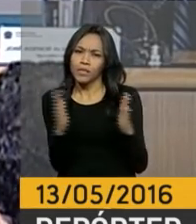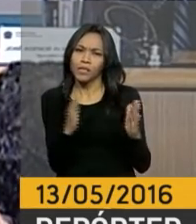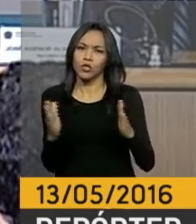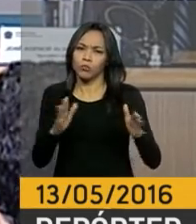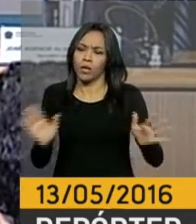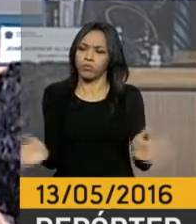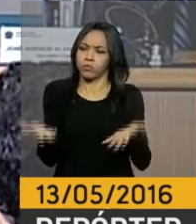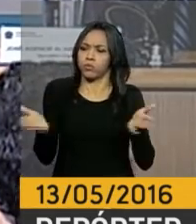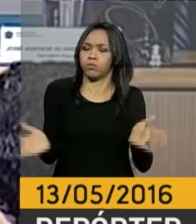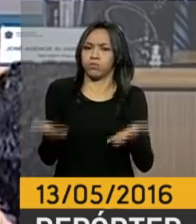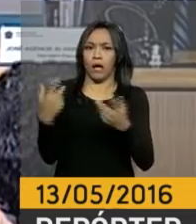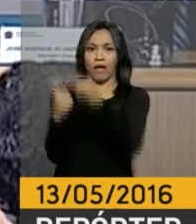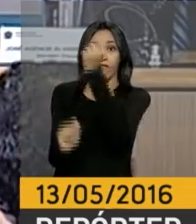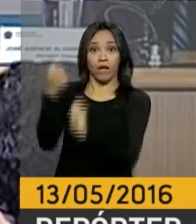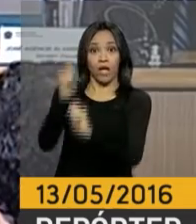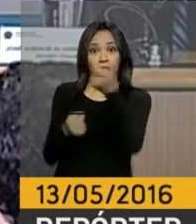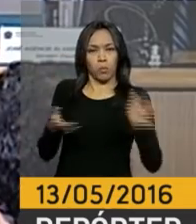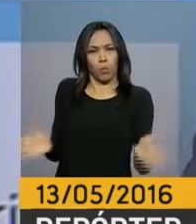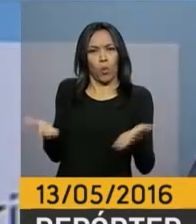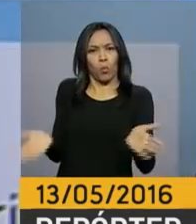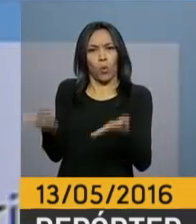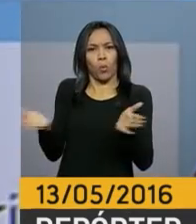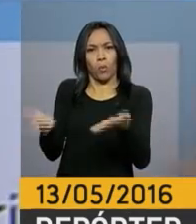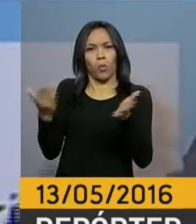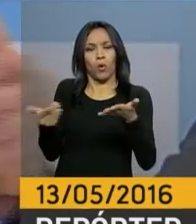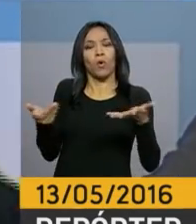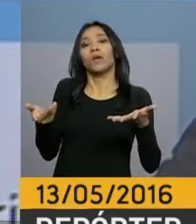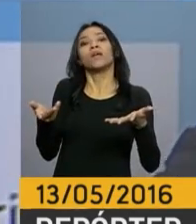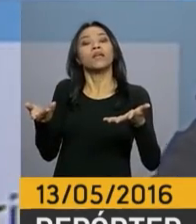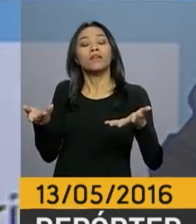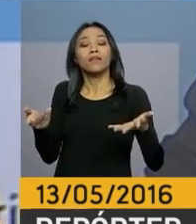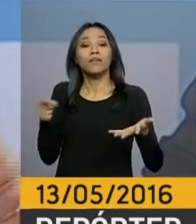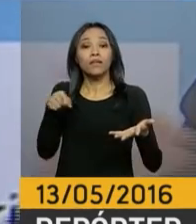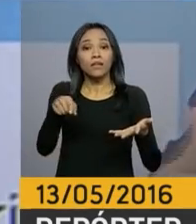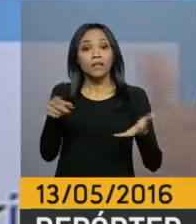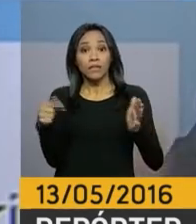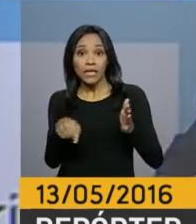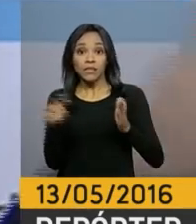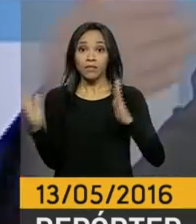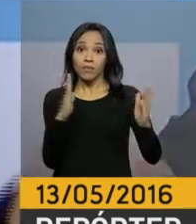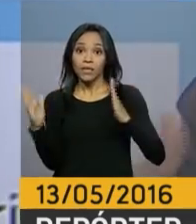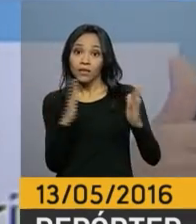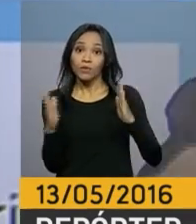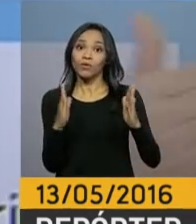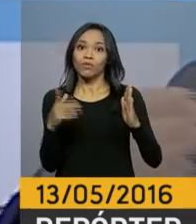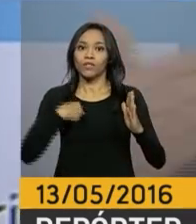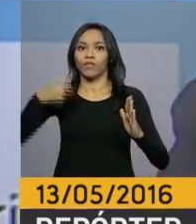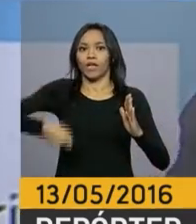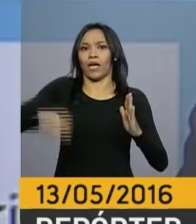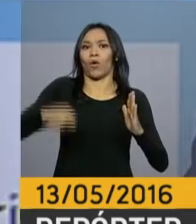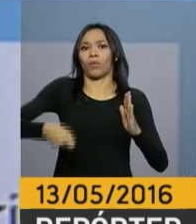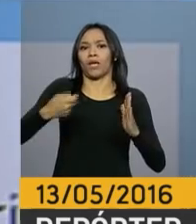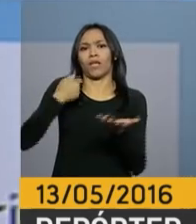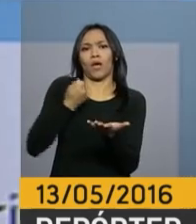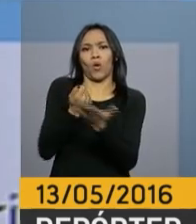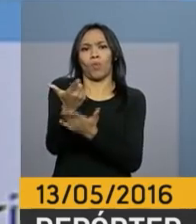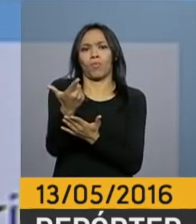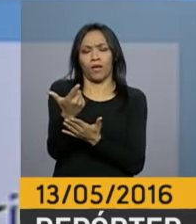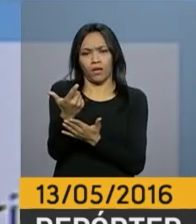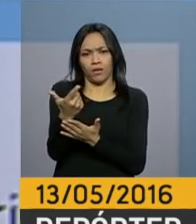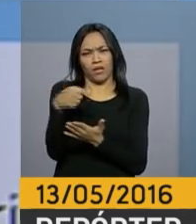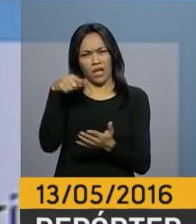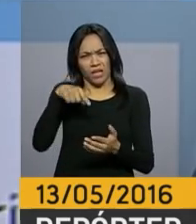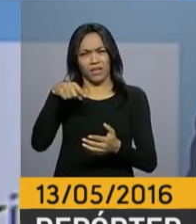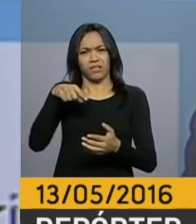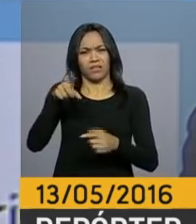investimento na fábrica e a transfer tecnologia E aí nesse período você fica obrigado a comprar o produto mais caro do que ele vai est no mercado então